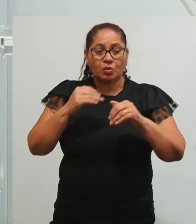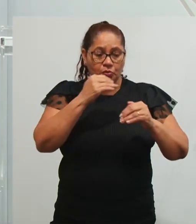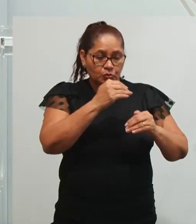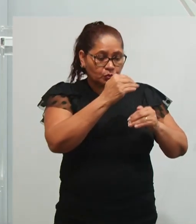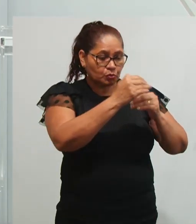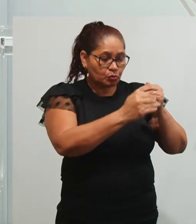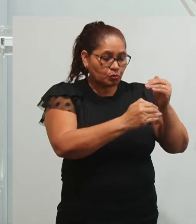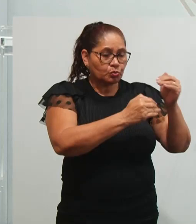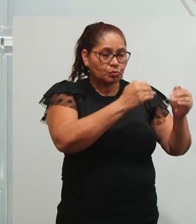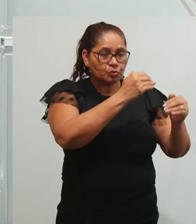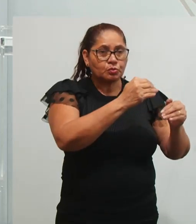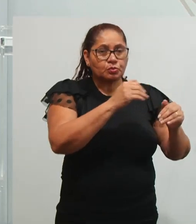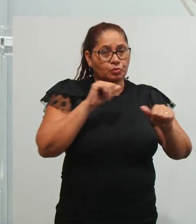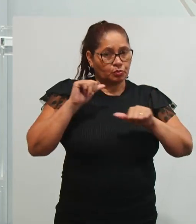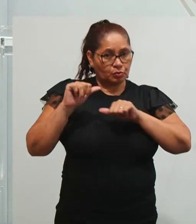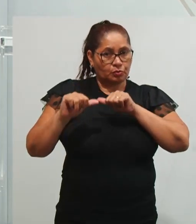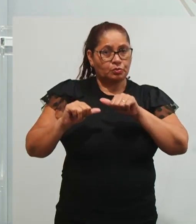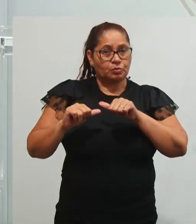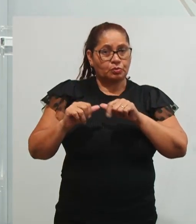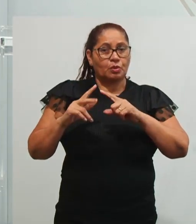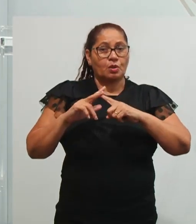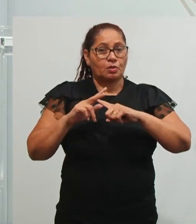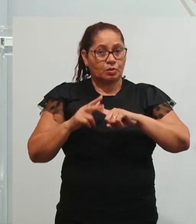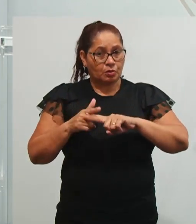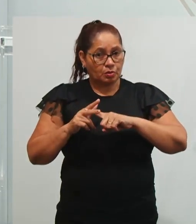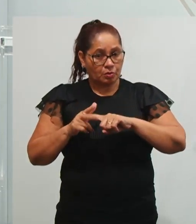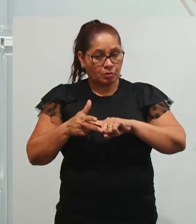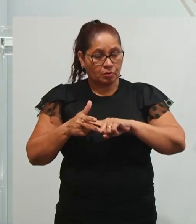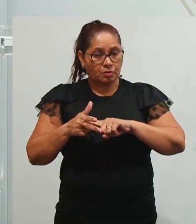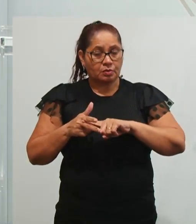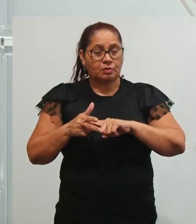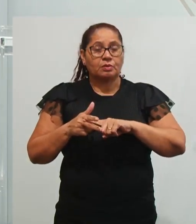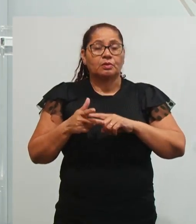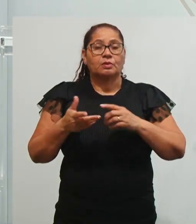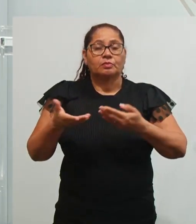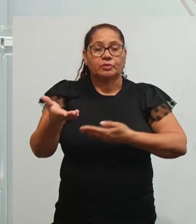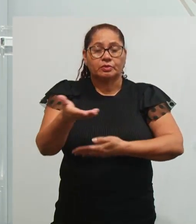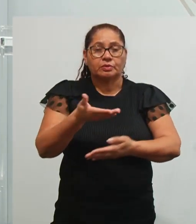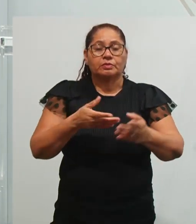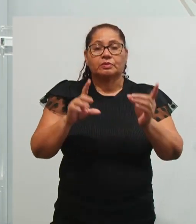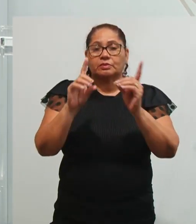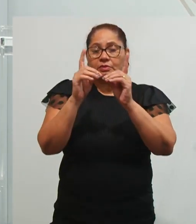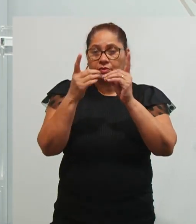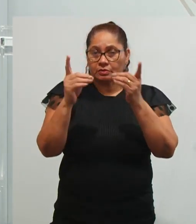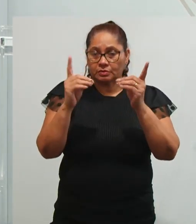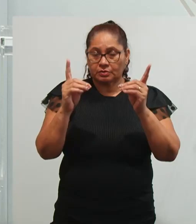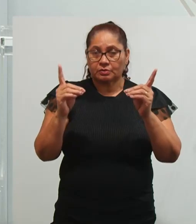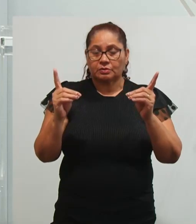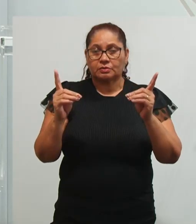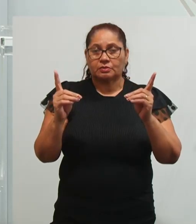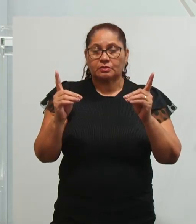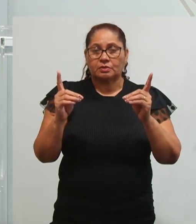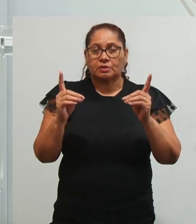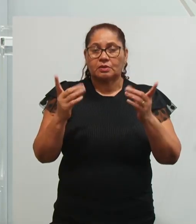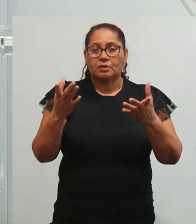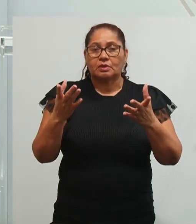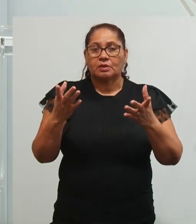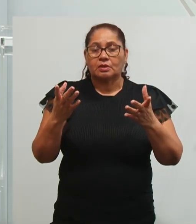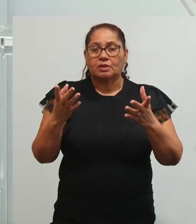processos avaliativos regulados por intervenções didáticas e que